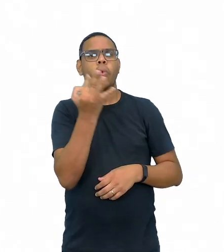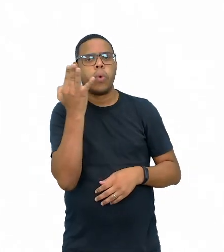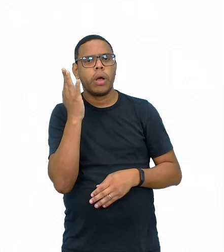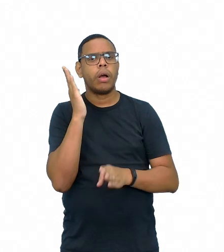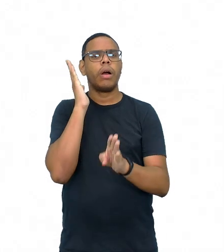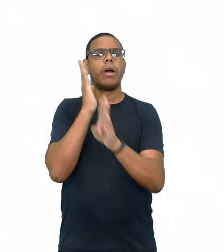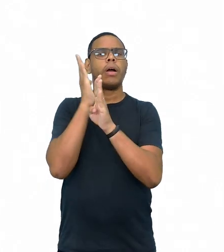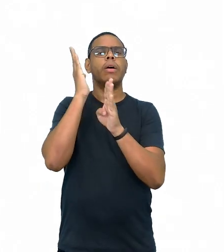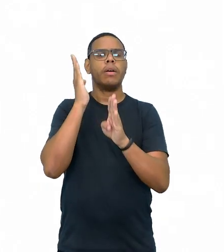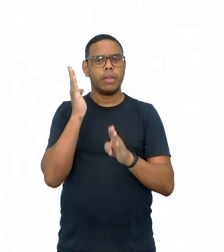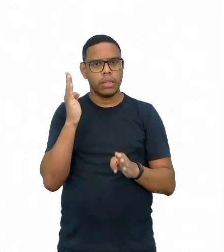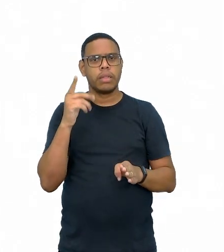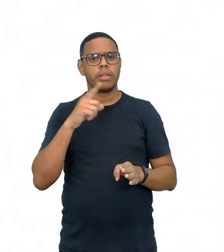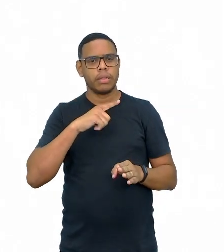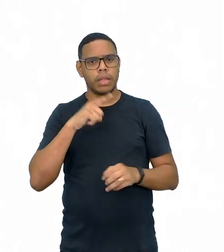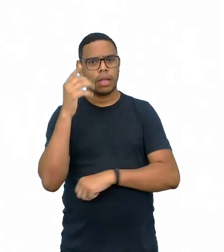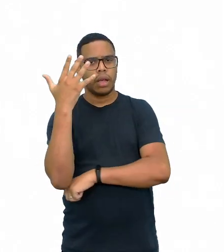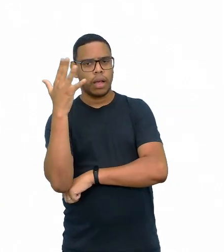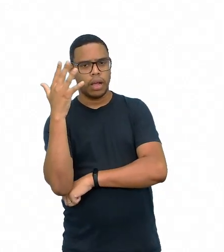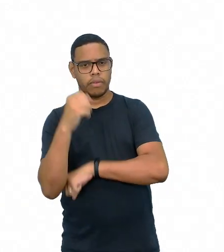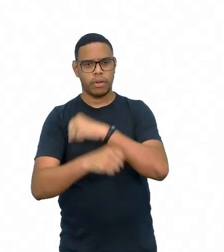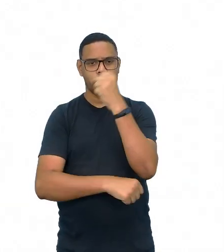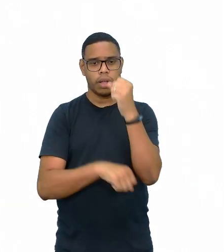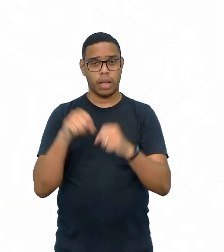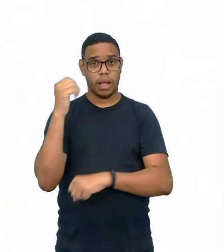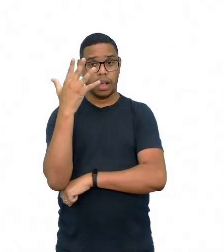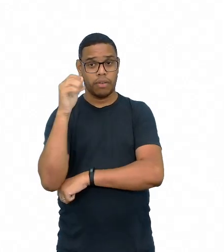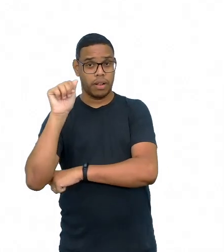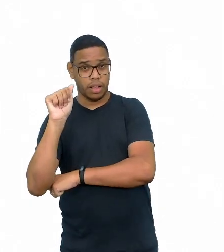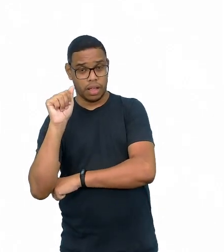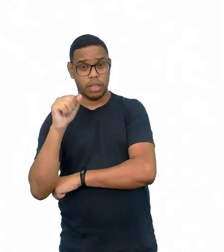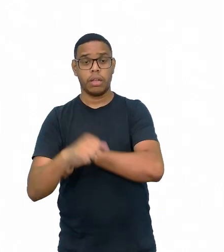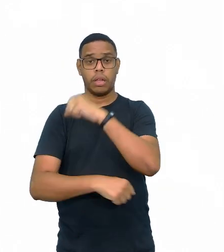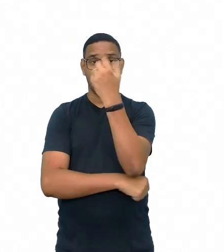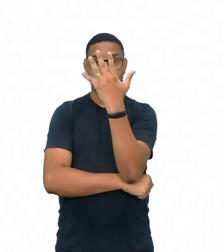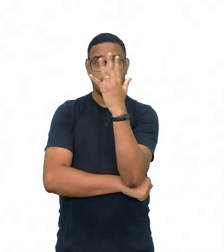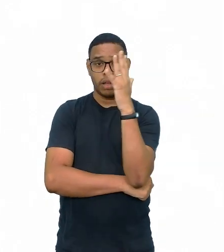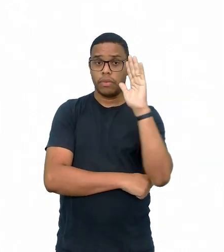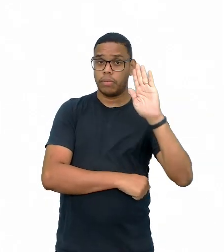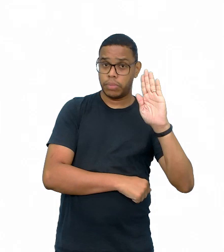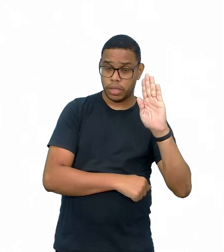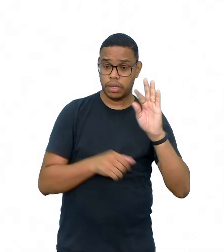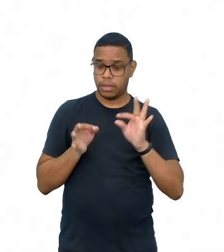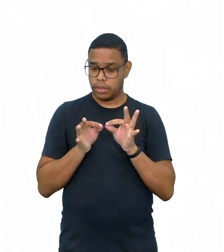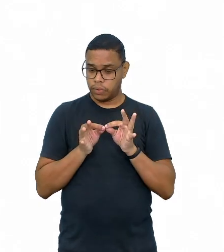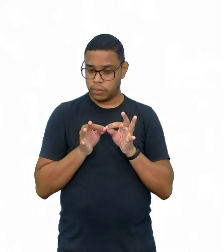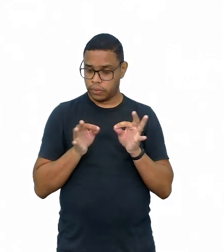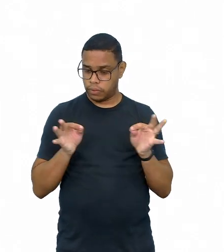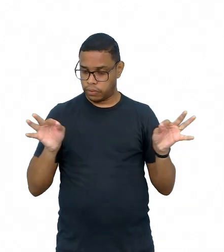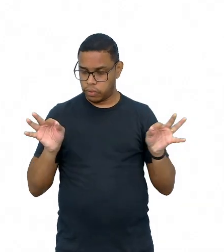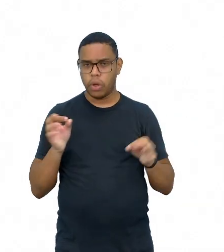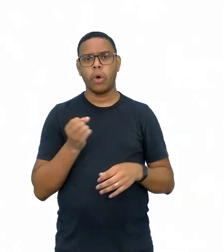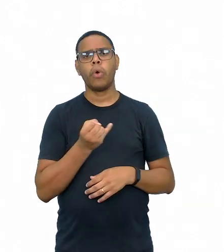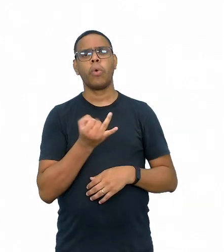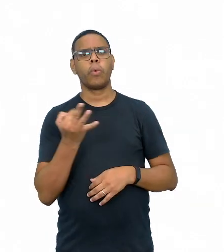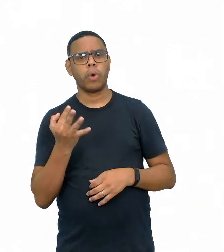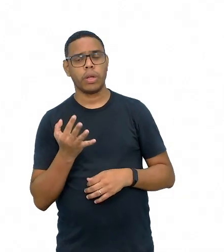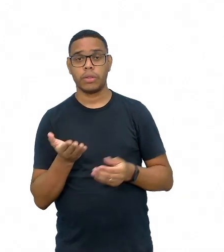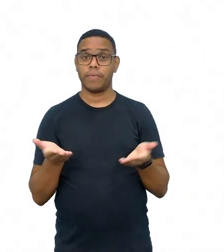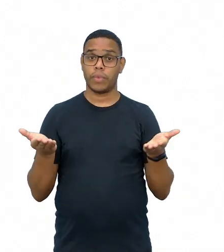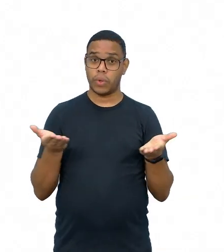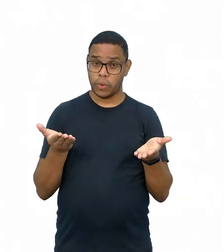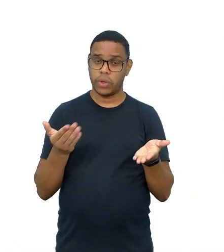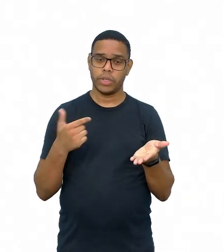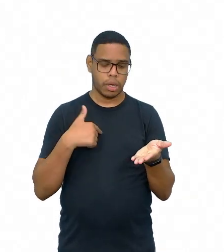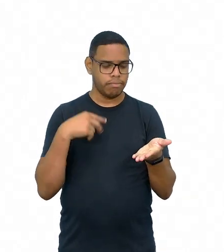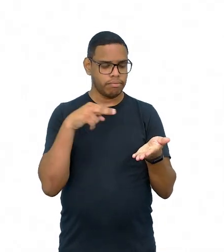descobrir qual é a distância da árvore A até a árvore B, né? Hoje eu estava até